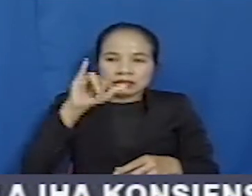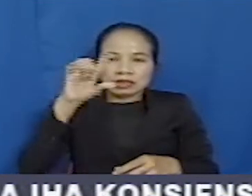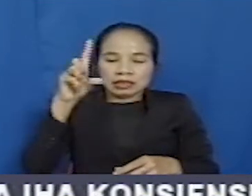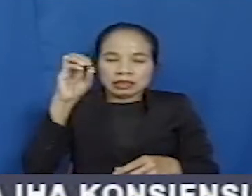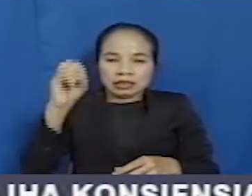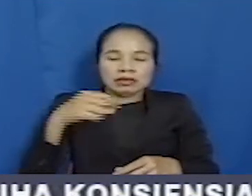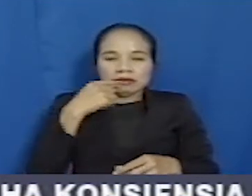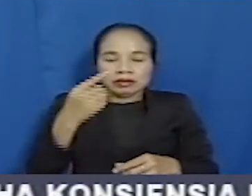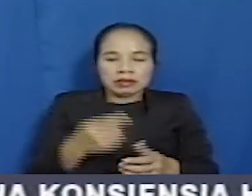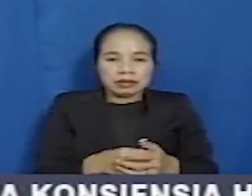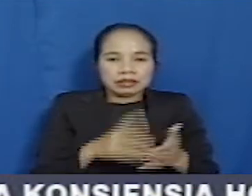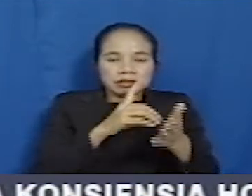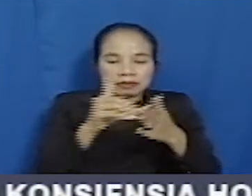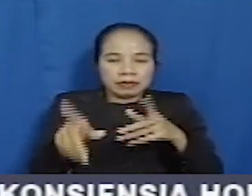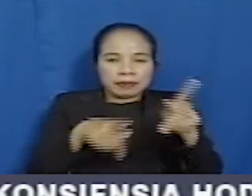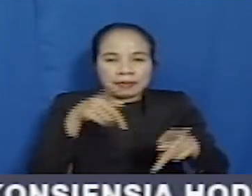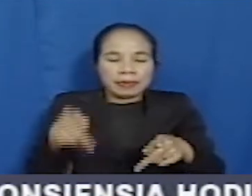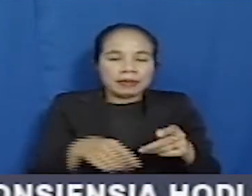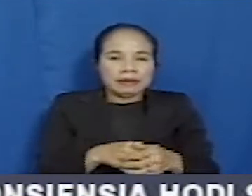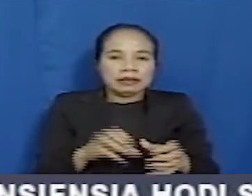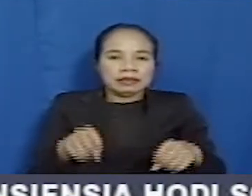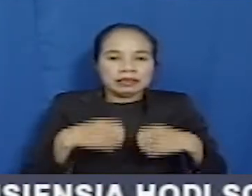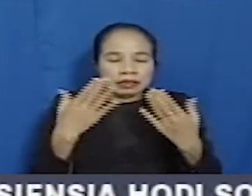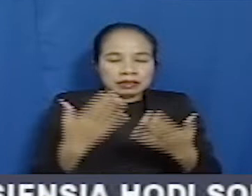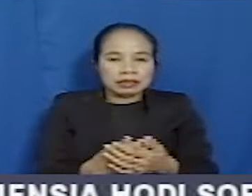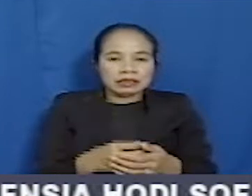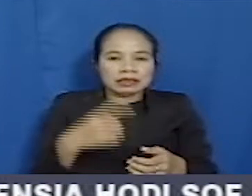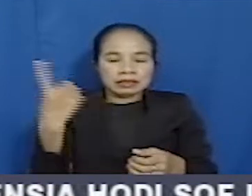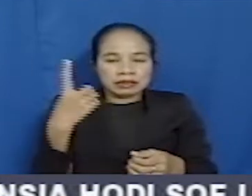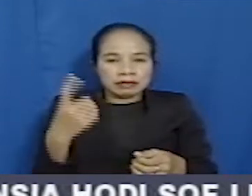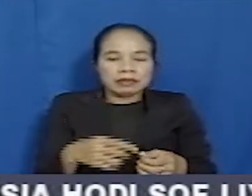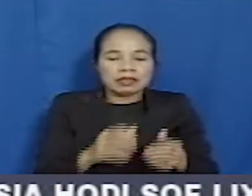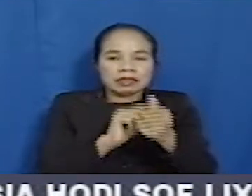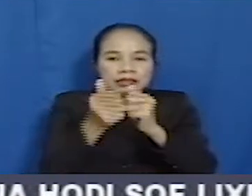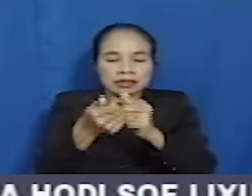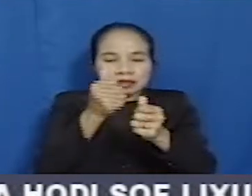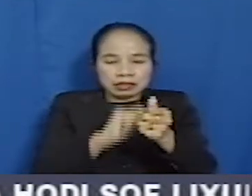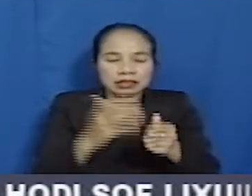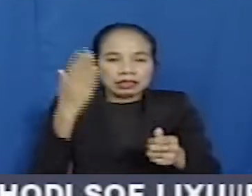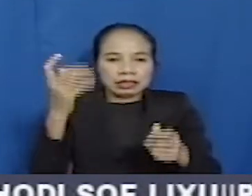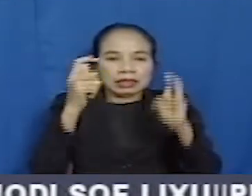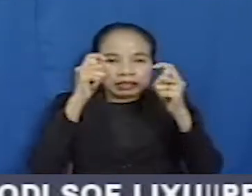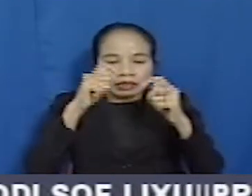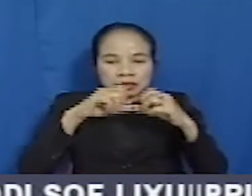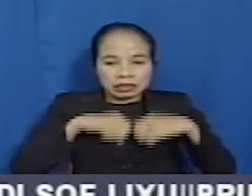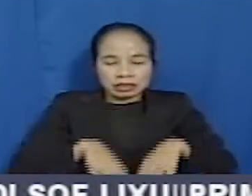atividades ilegais suscitam na Sira e a parte lira no Alor, sempre a Knau Ikan e a Tansi Atauro.